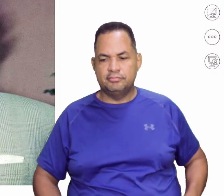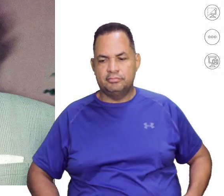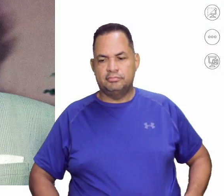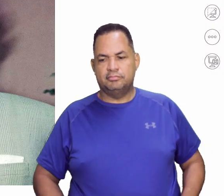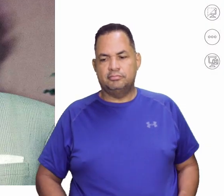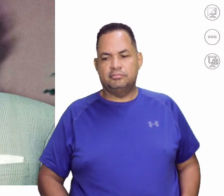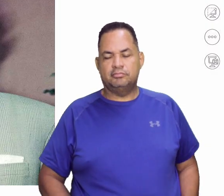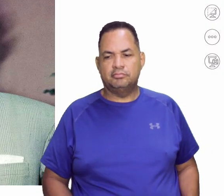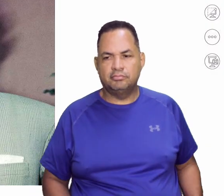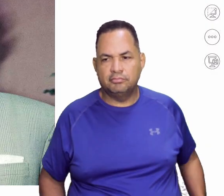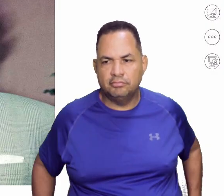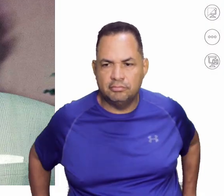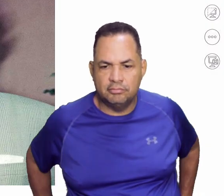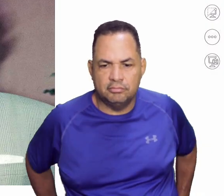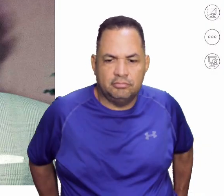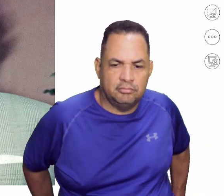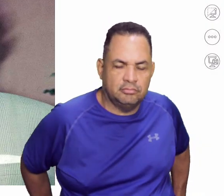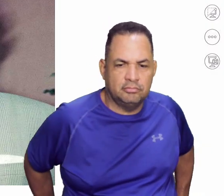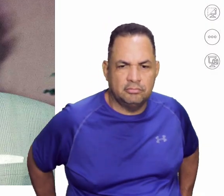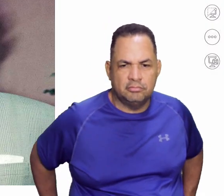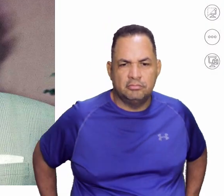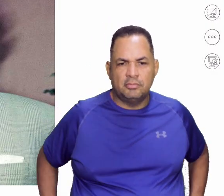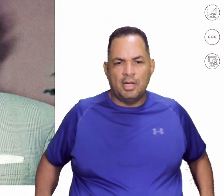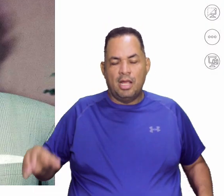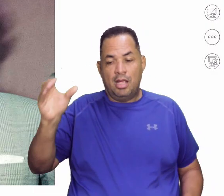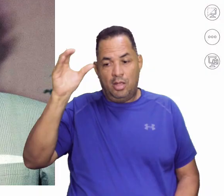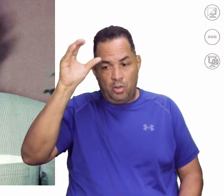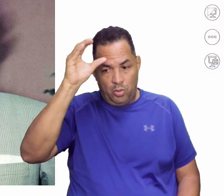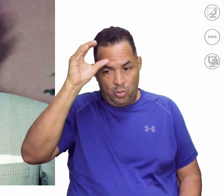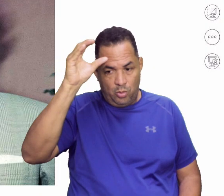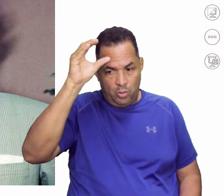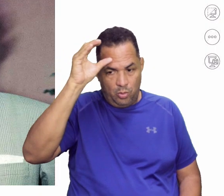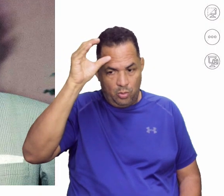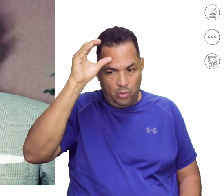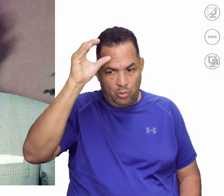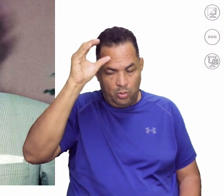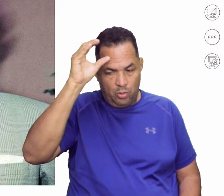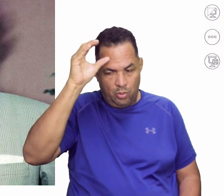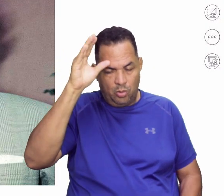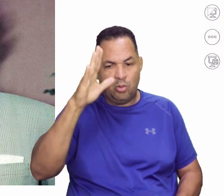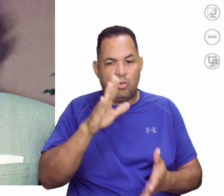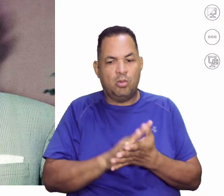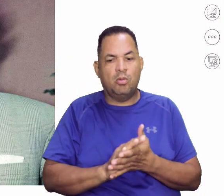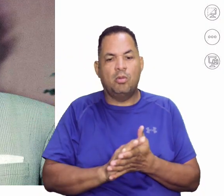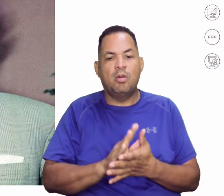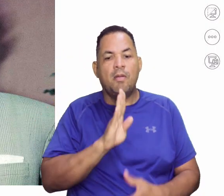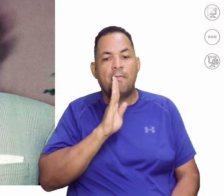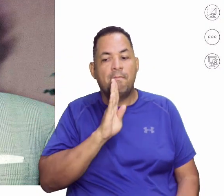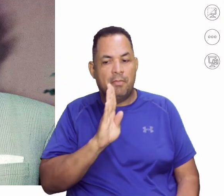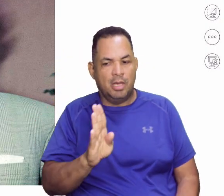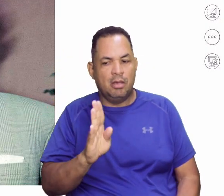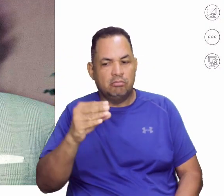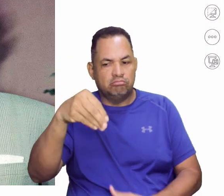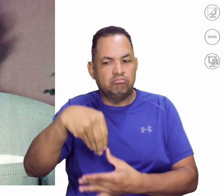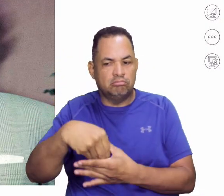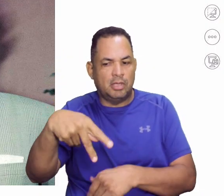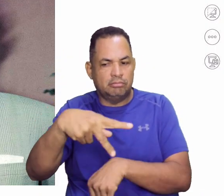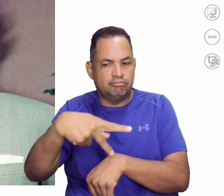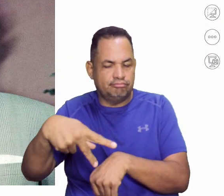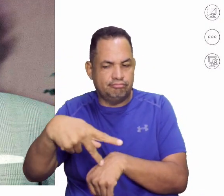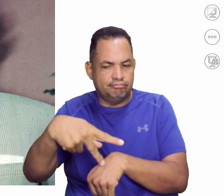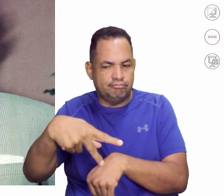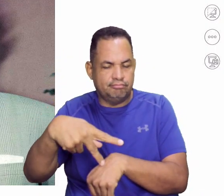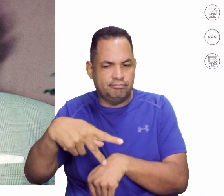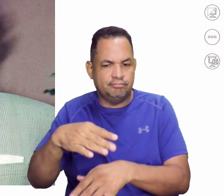no caso, o Congo belga vai receber esse nome porque o Congo vai pertencer à Bélgica. E